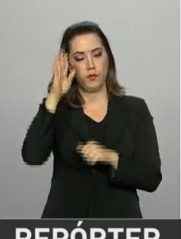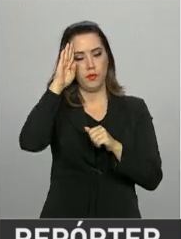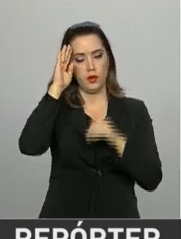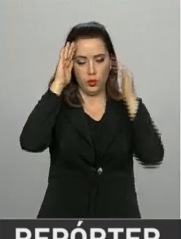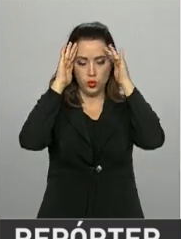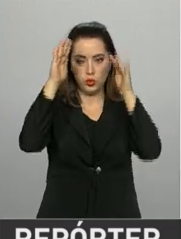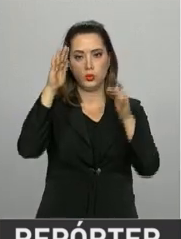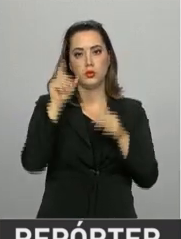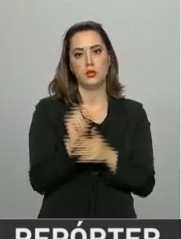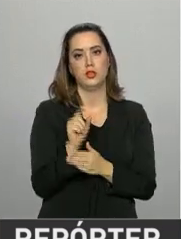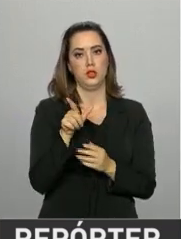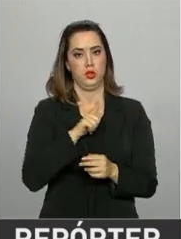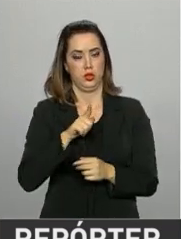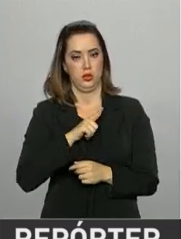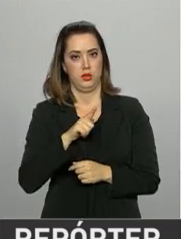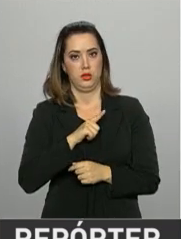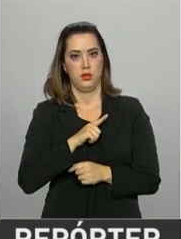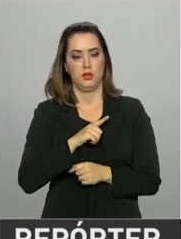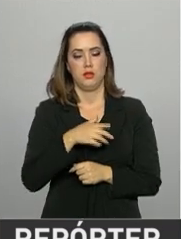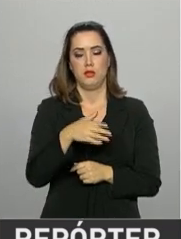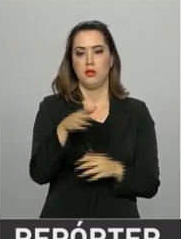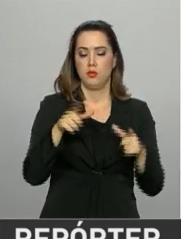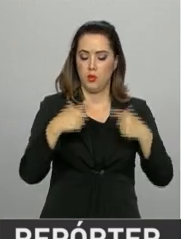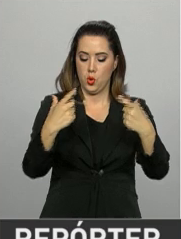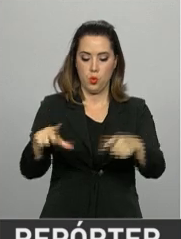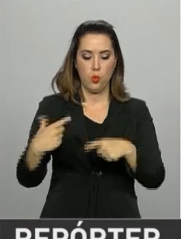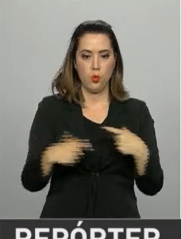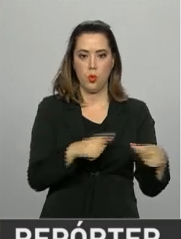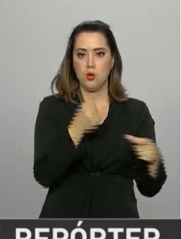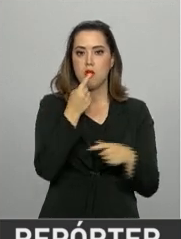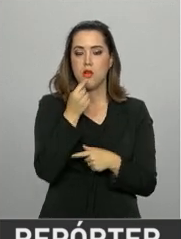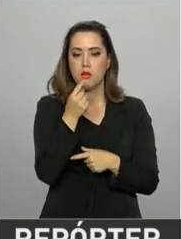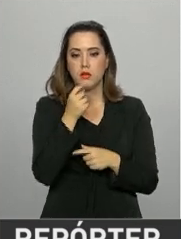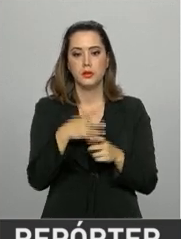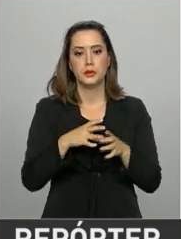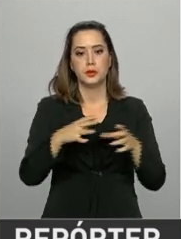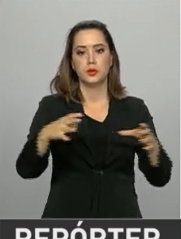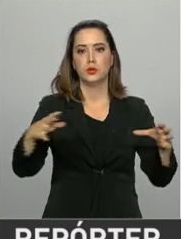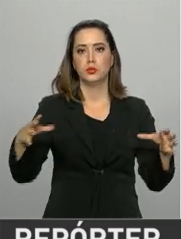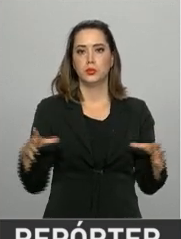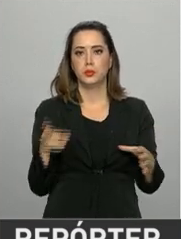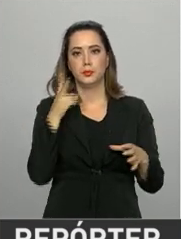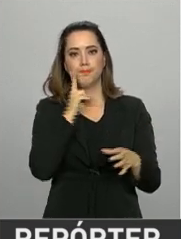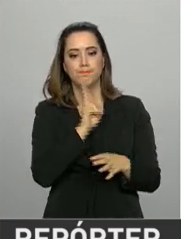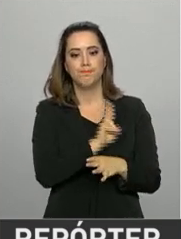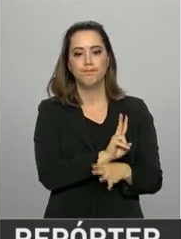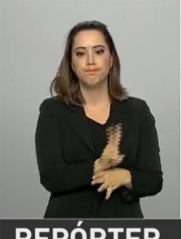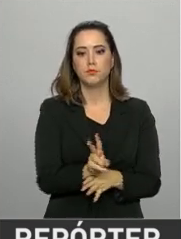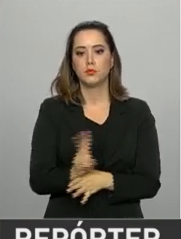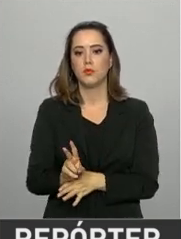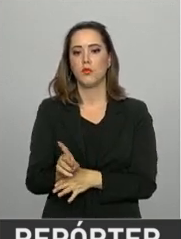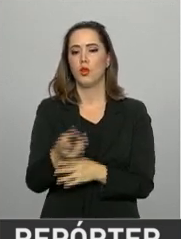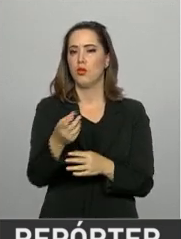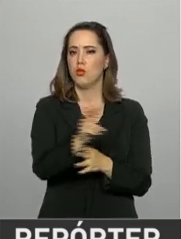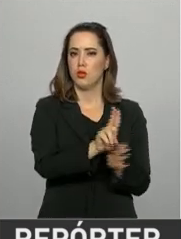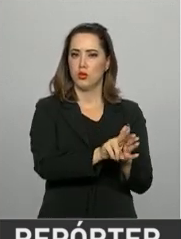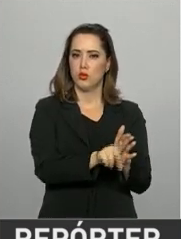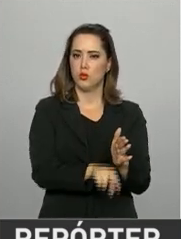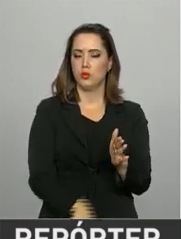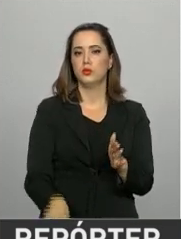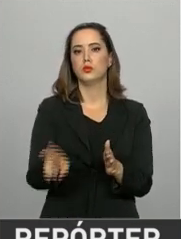de tráfego proibido. Essa abrange os complexos esportivos da Barra, Deodoro, Maracanã, Engenhão